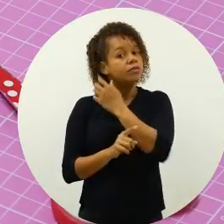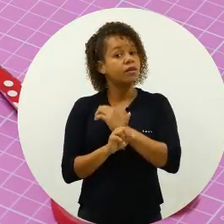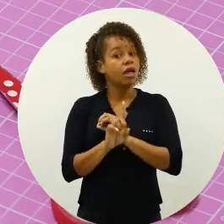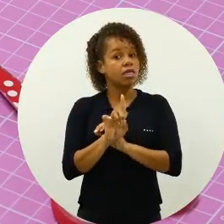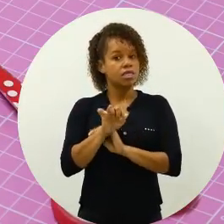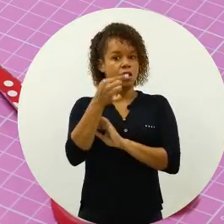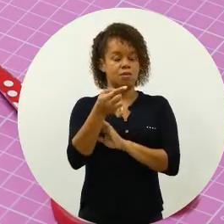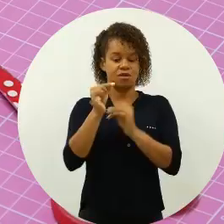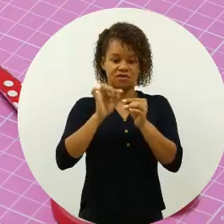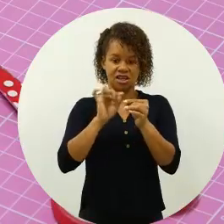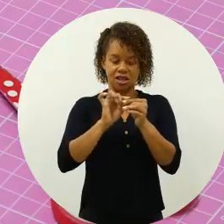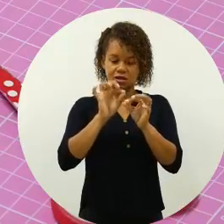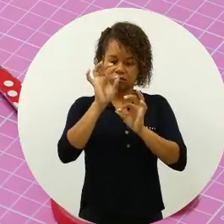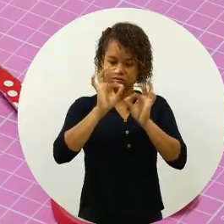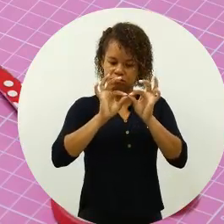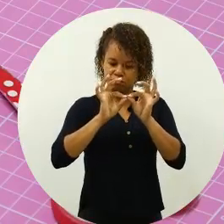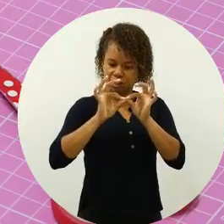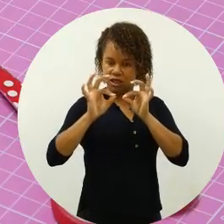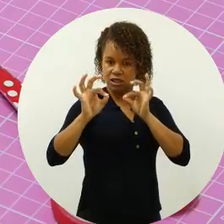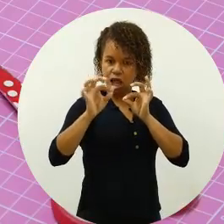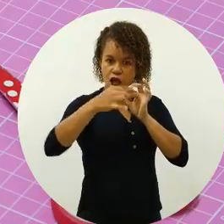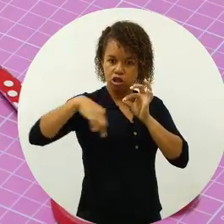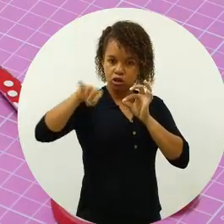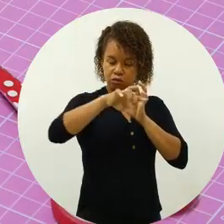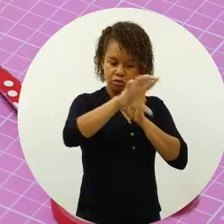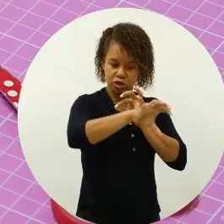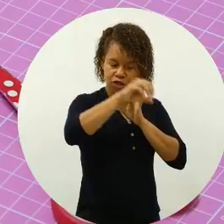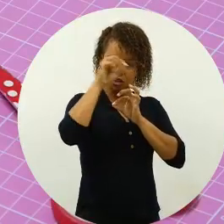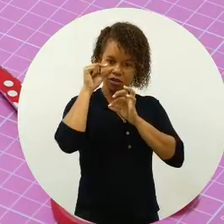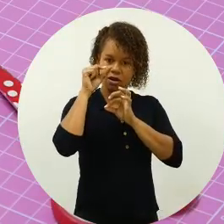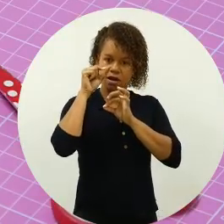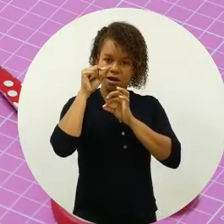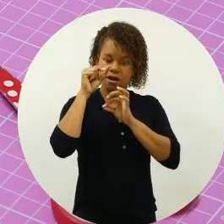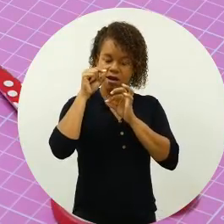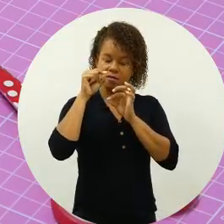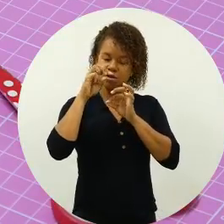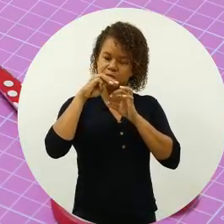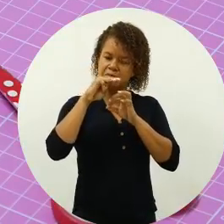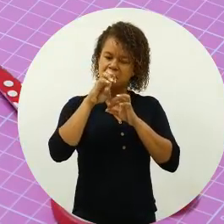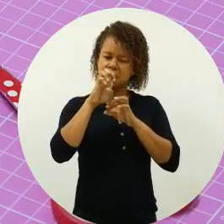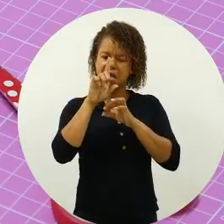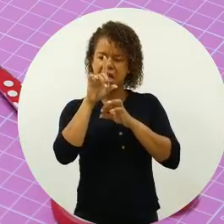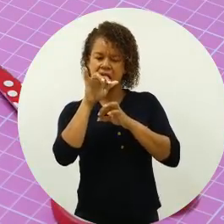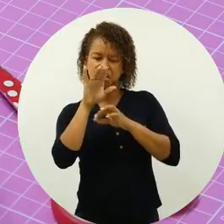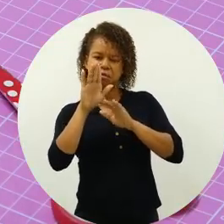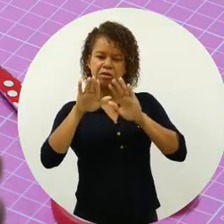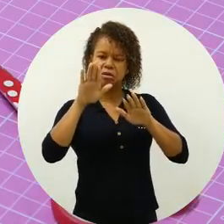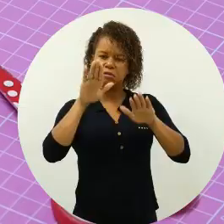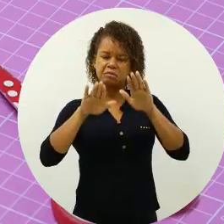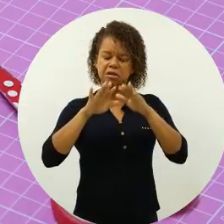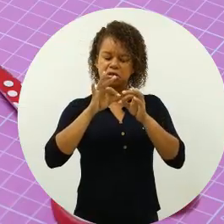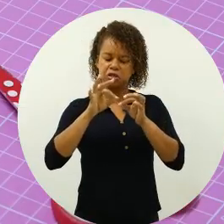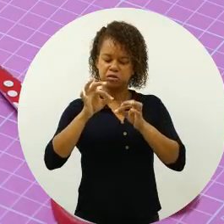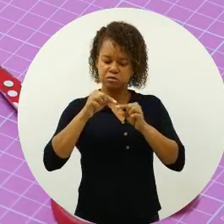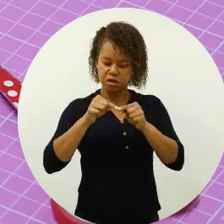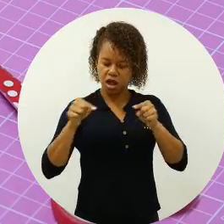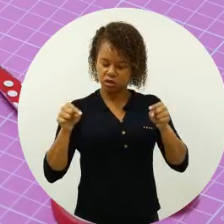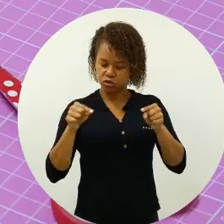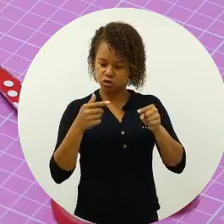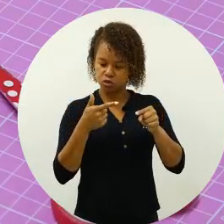Depois que fizermos essa medição, nós vamos tirar a média aqui neste espaço que ficou entre os